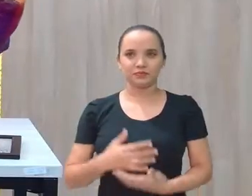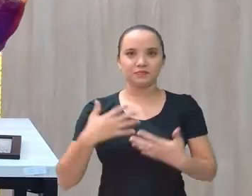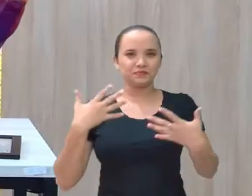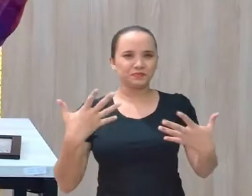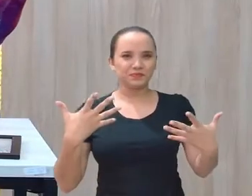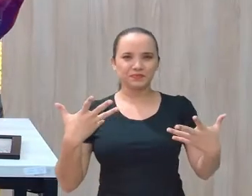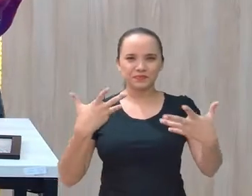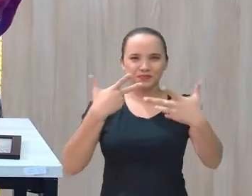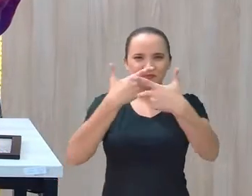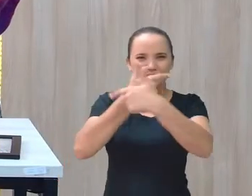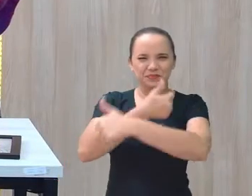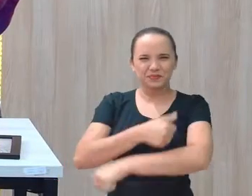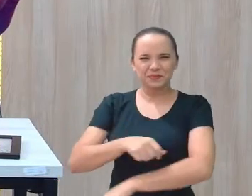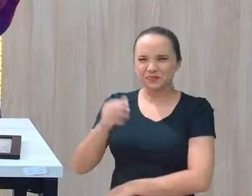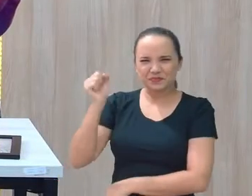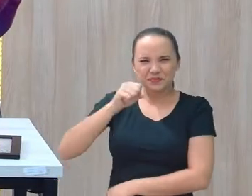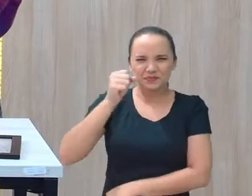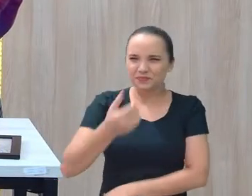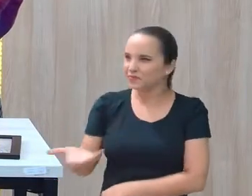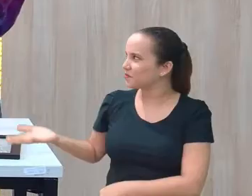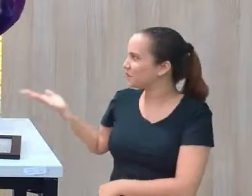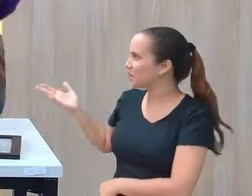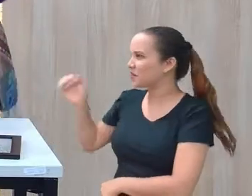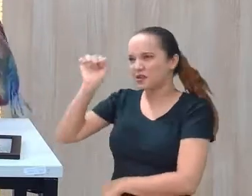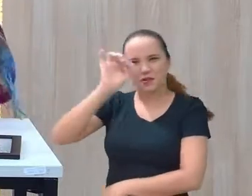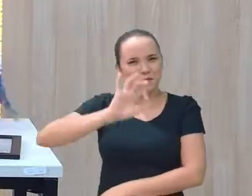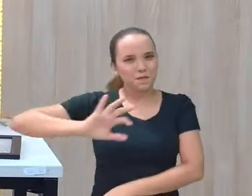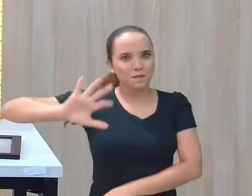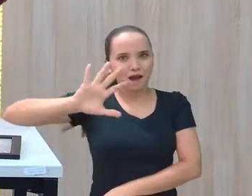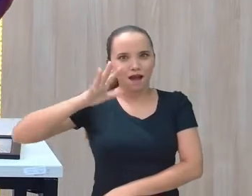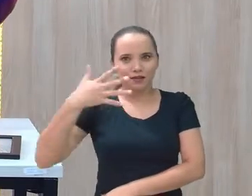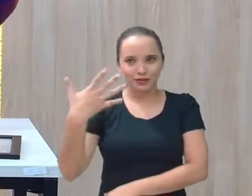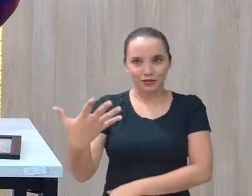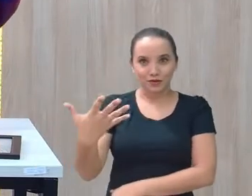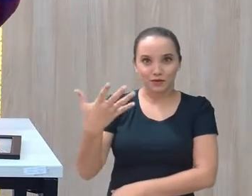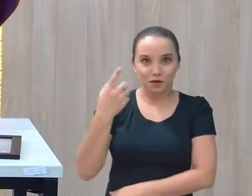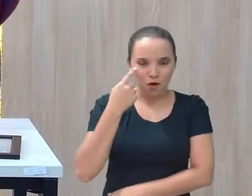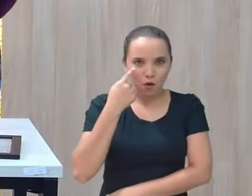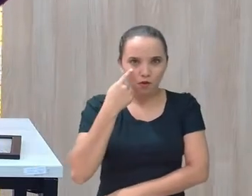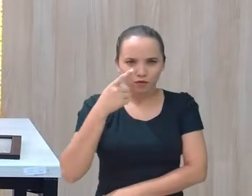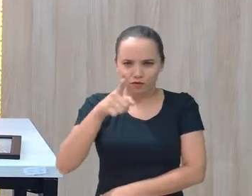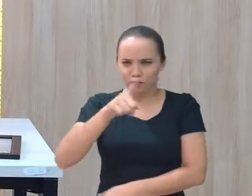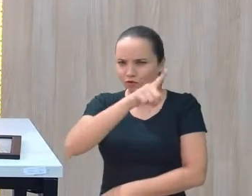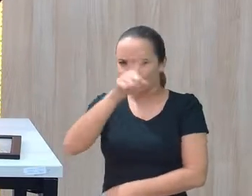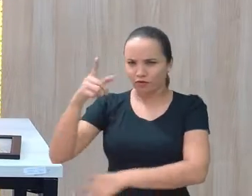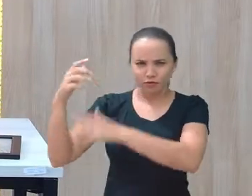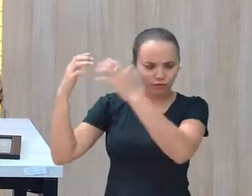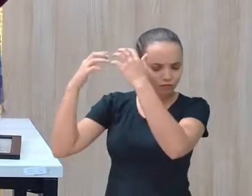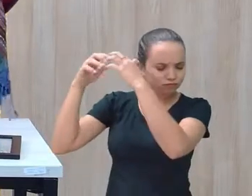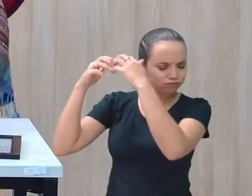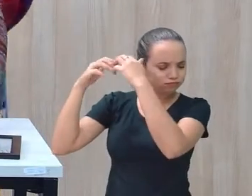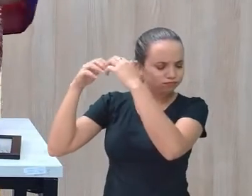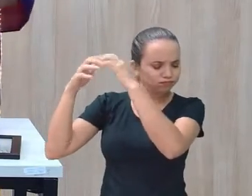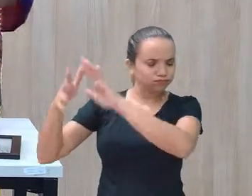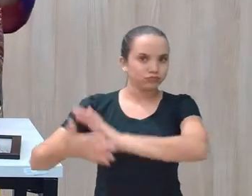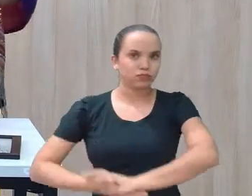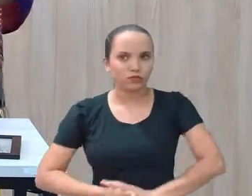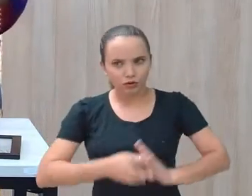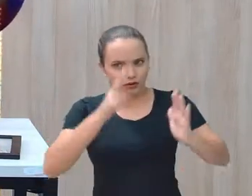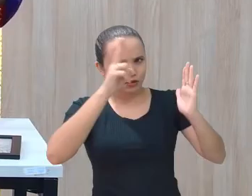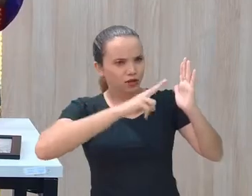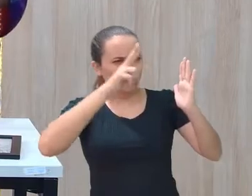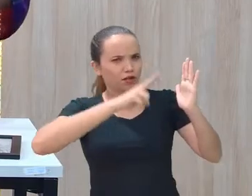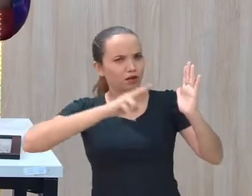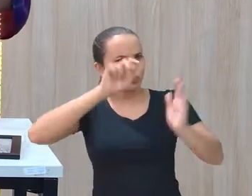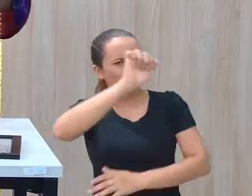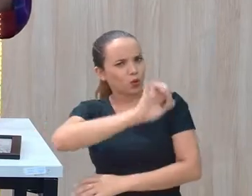Nossa, que lindo, né? Esse cordel. Vão aí pensando nessa leitura de imagem,